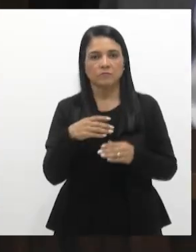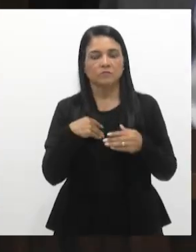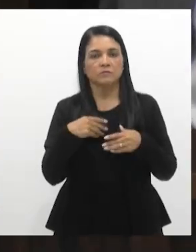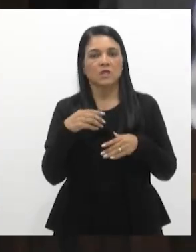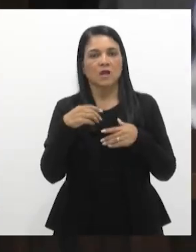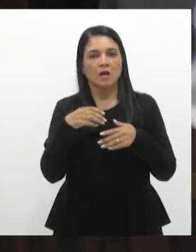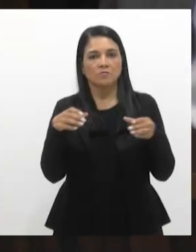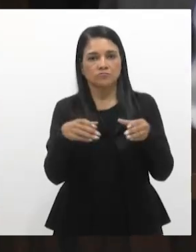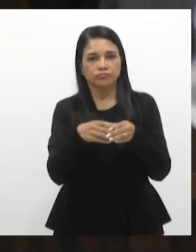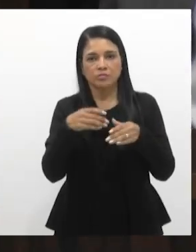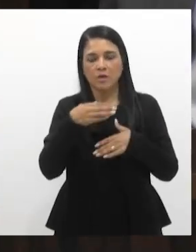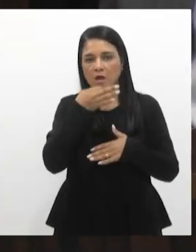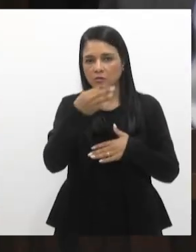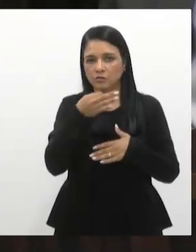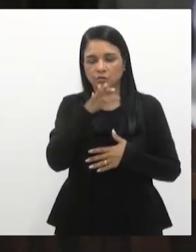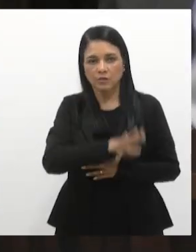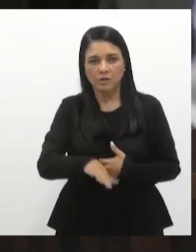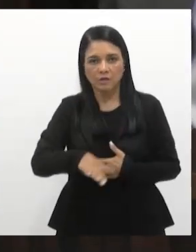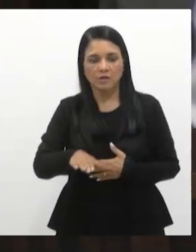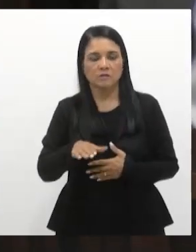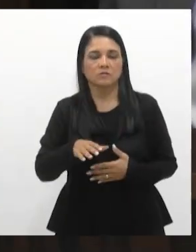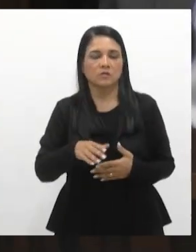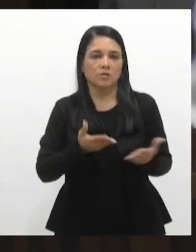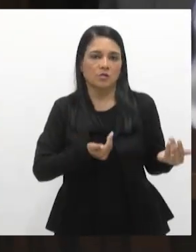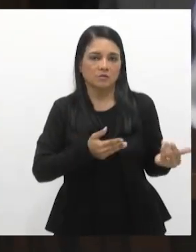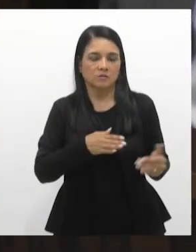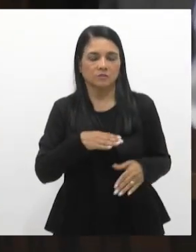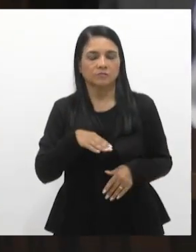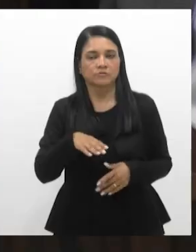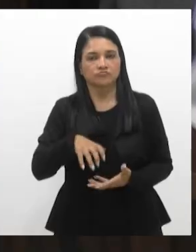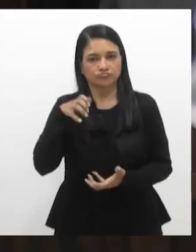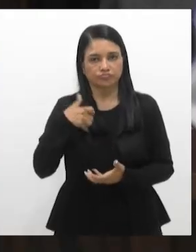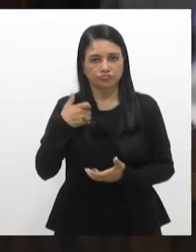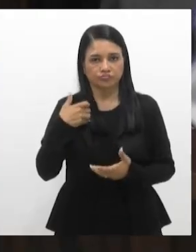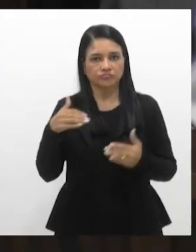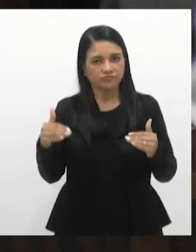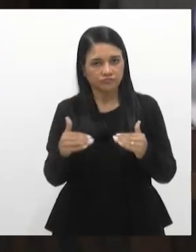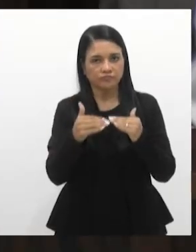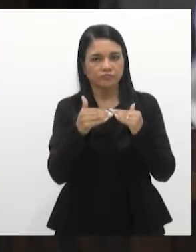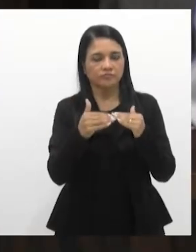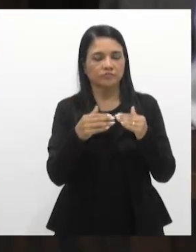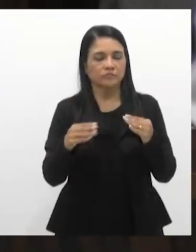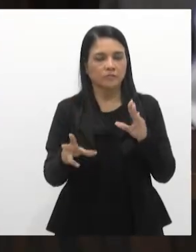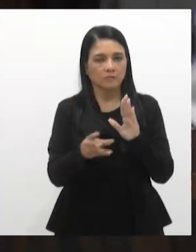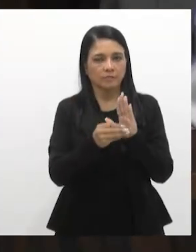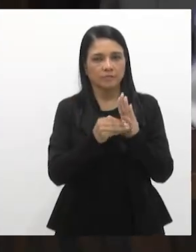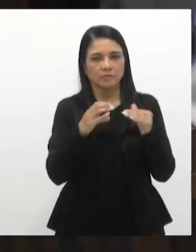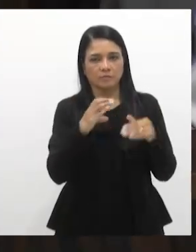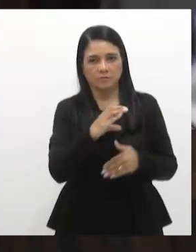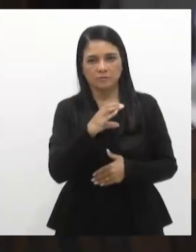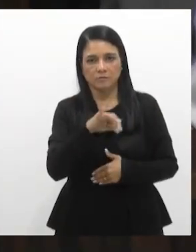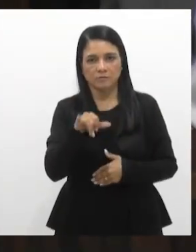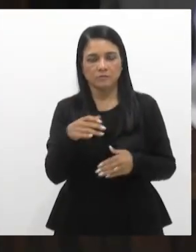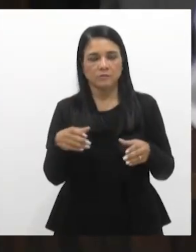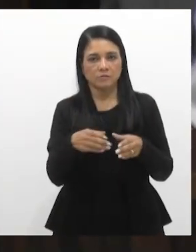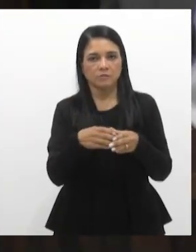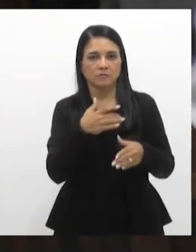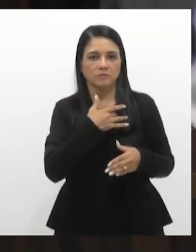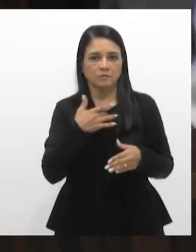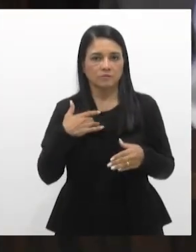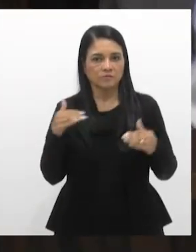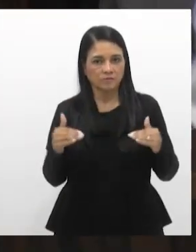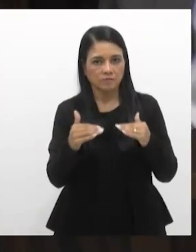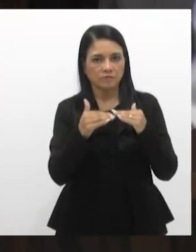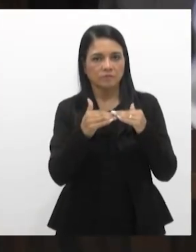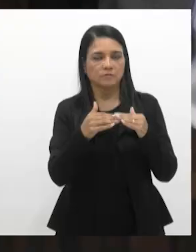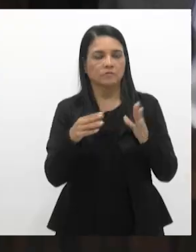assuntos da criança, do adolescente e do idoso, favorável com as emendas da Comissão de Constituição e Justiça. De saúde, favorável com as emendas